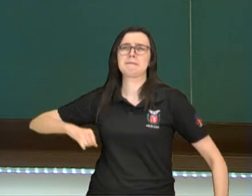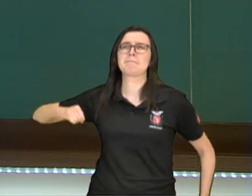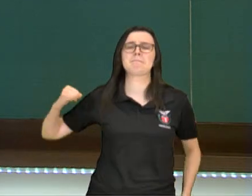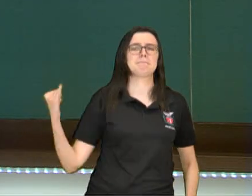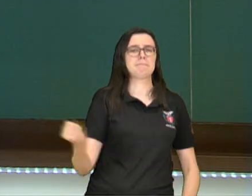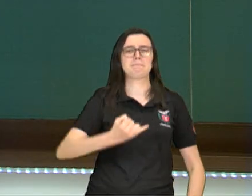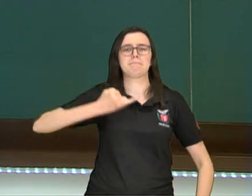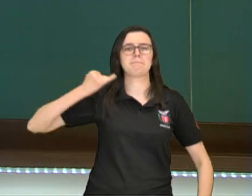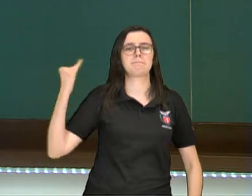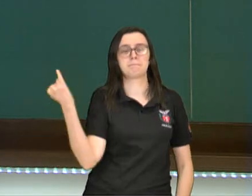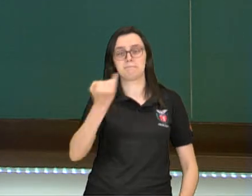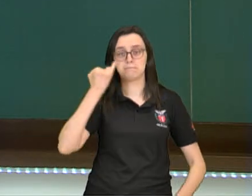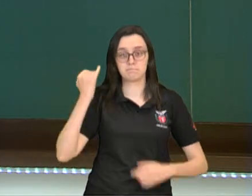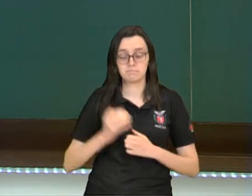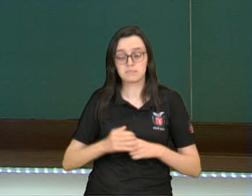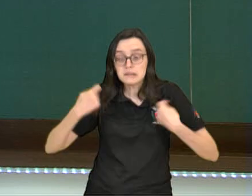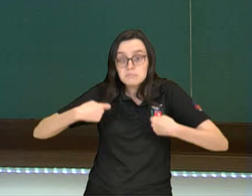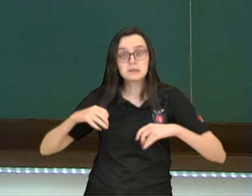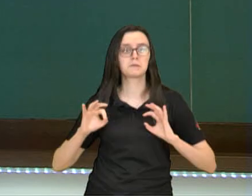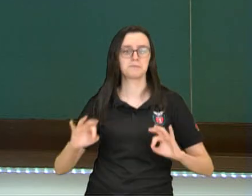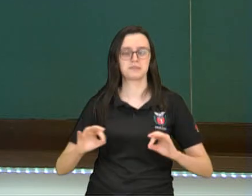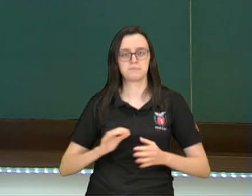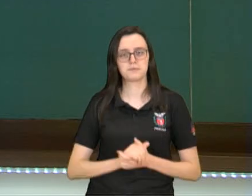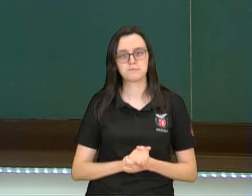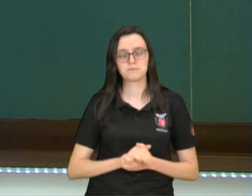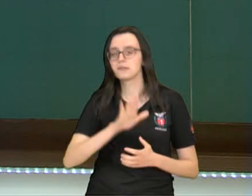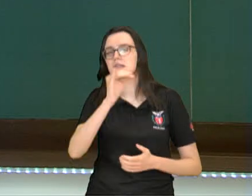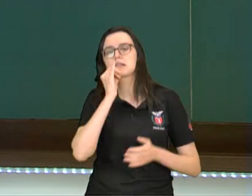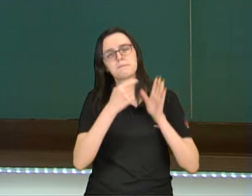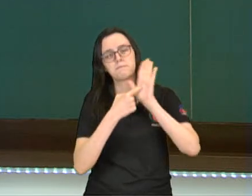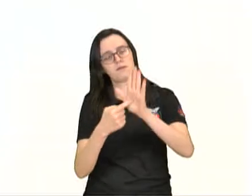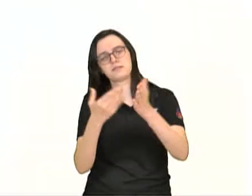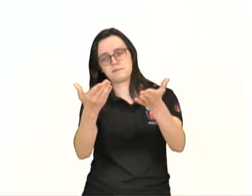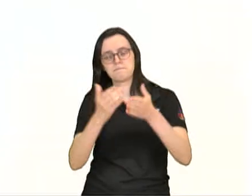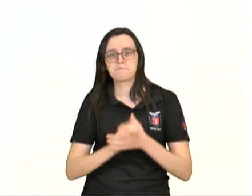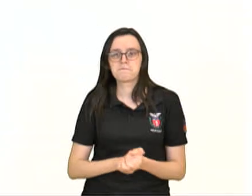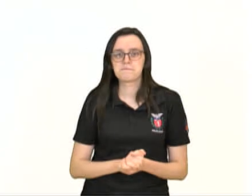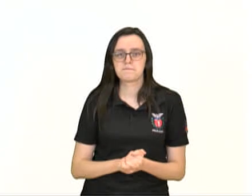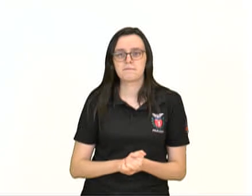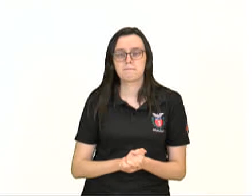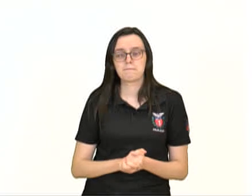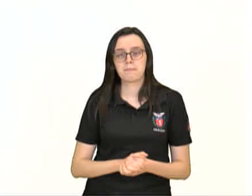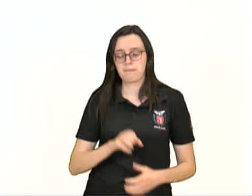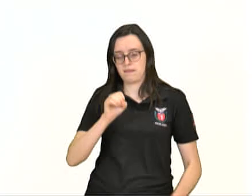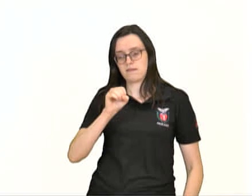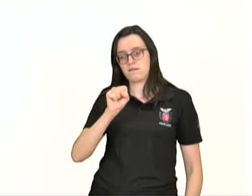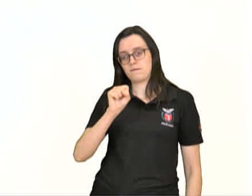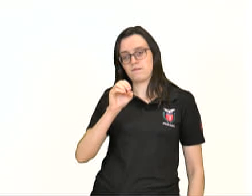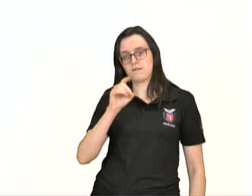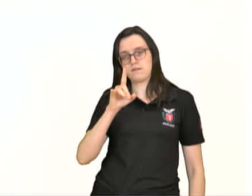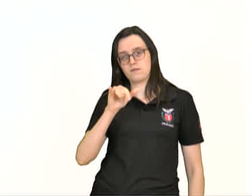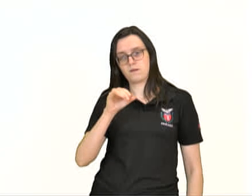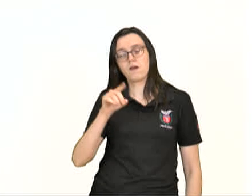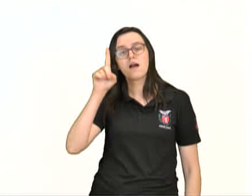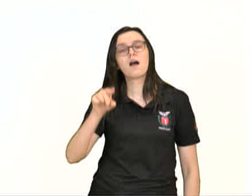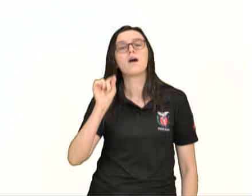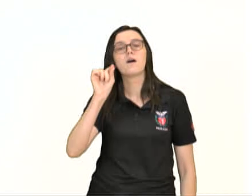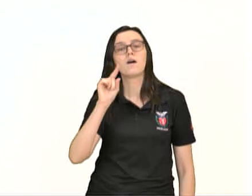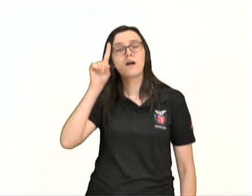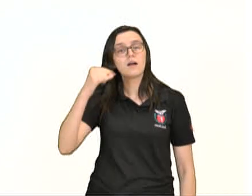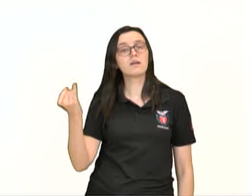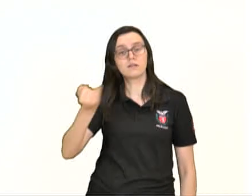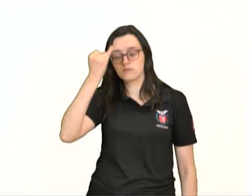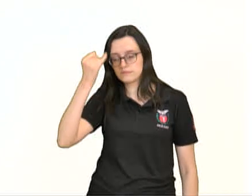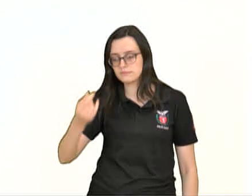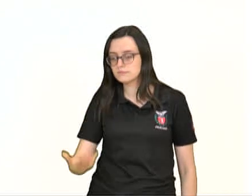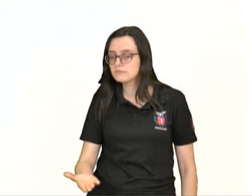extremamente importante. Precisa estar lá. Ó, um exemplo aí, ó. O sódio permite a transmissão de informações